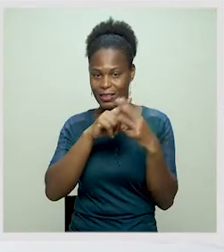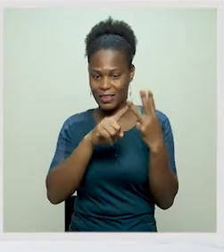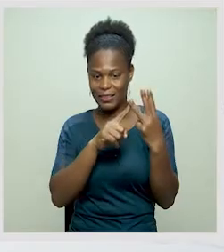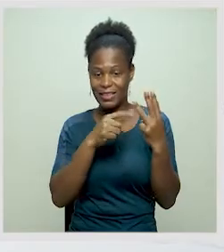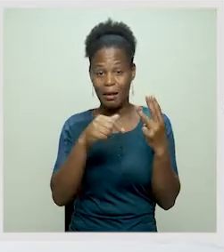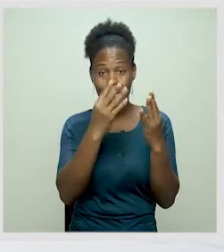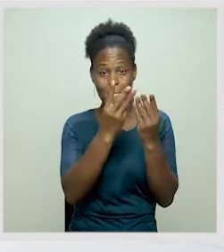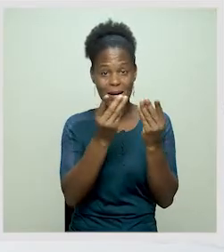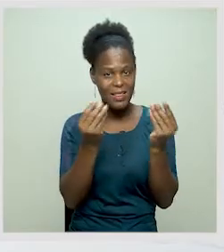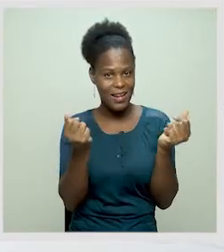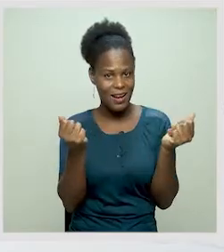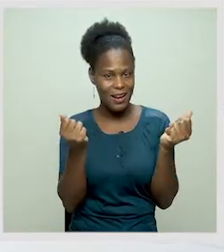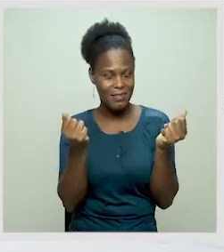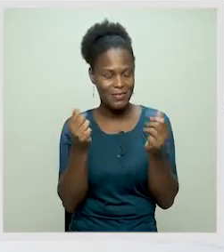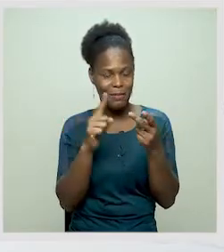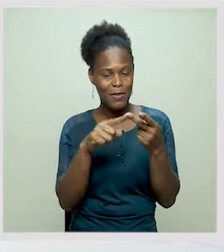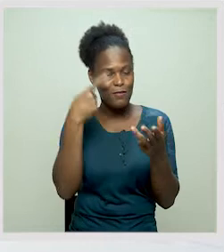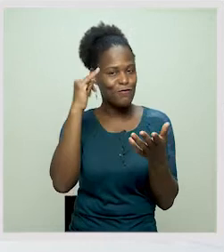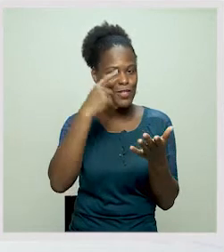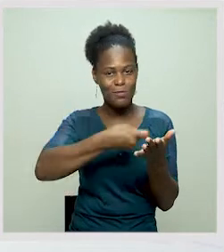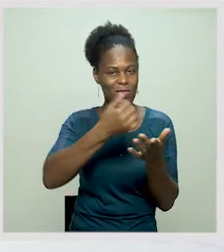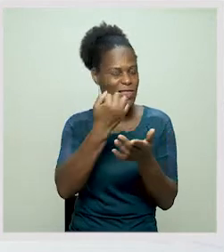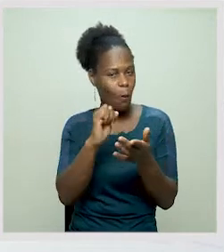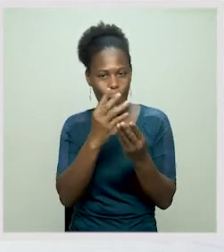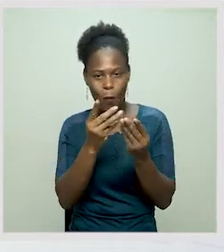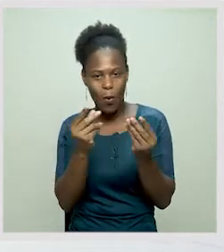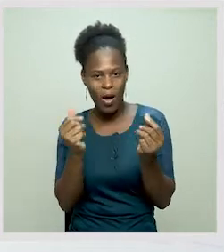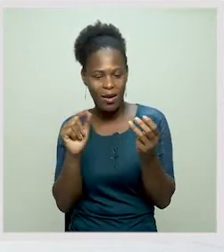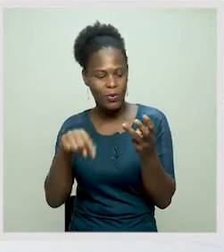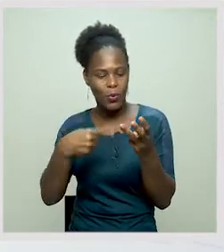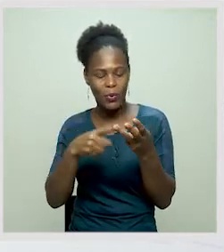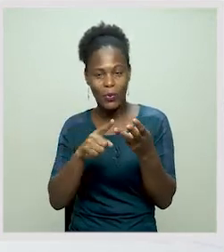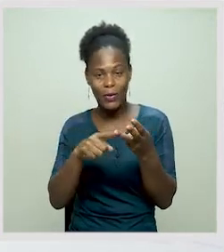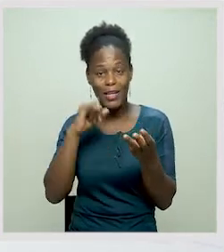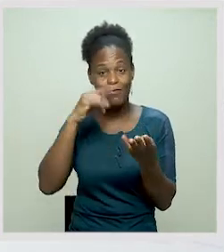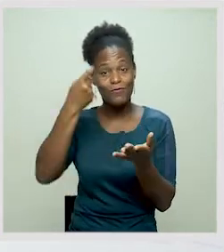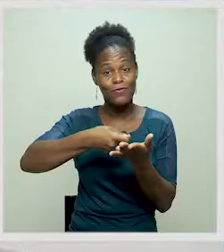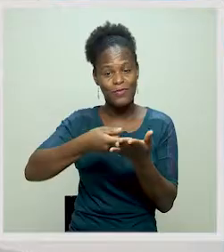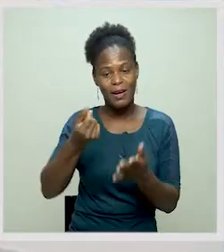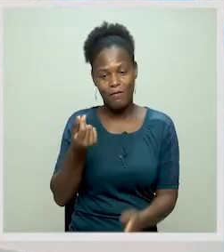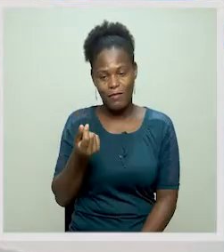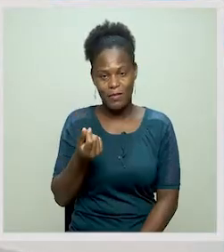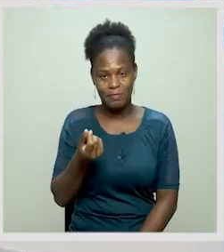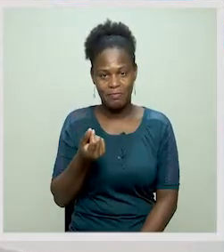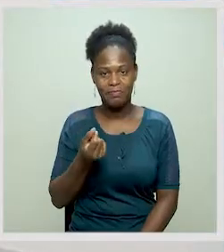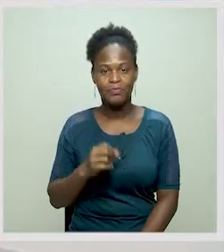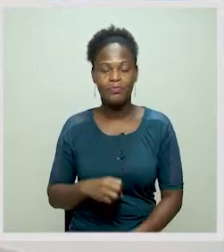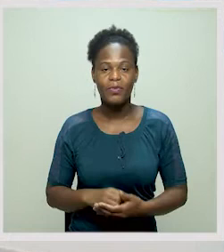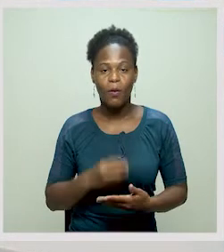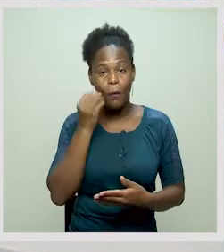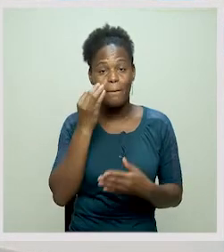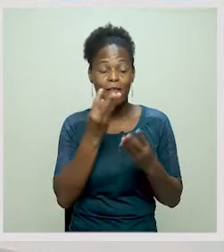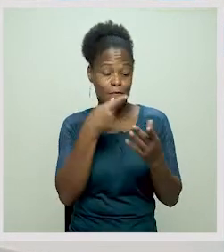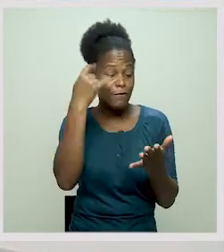investimento imaterial e o investimento financeiro. Como investimento